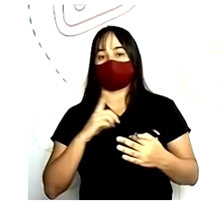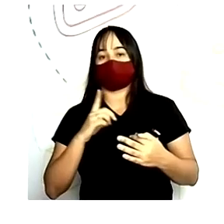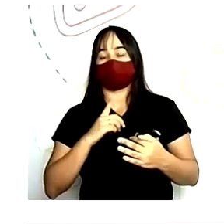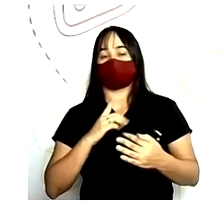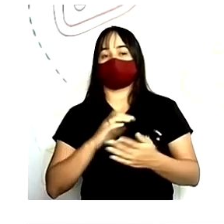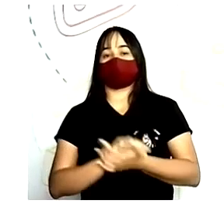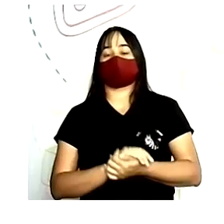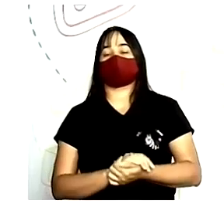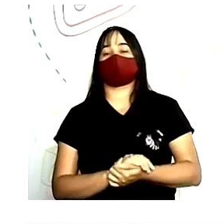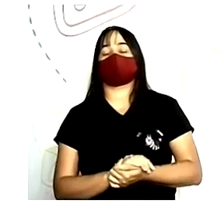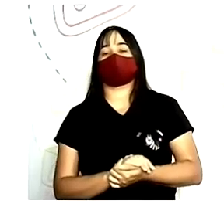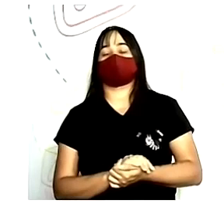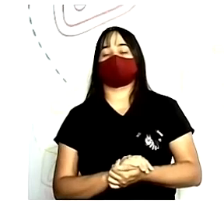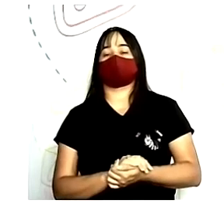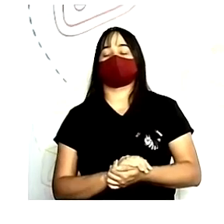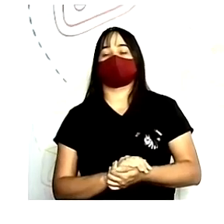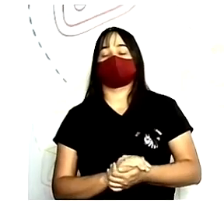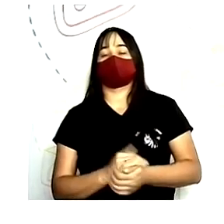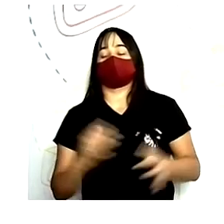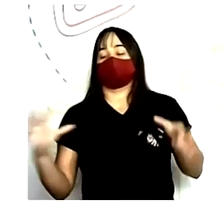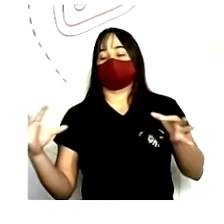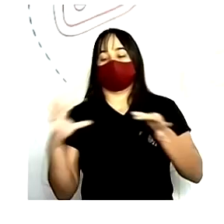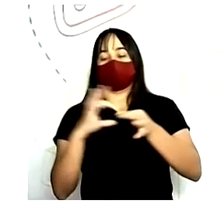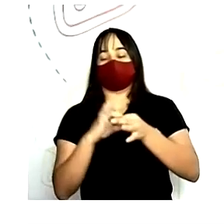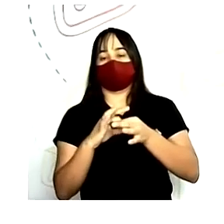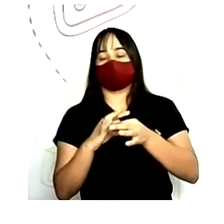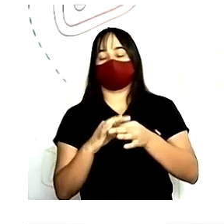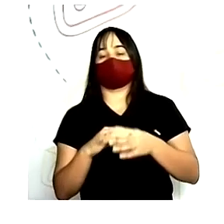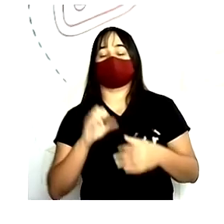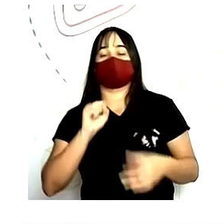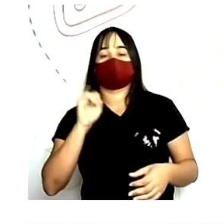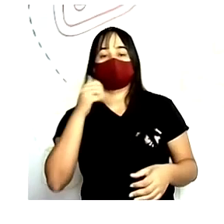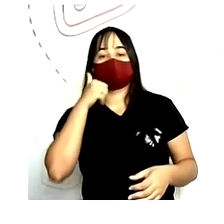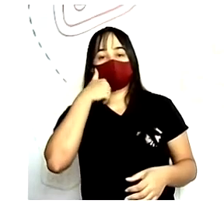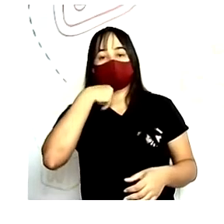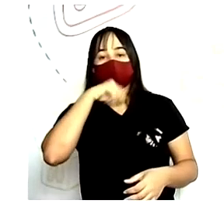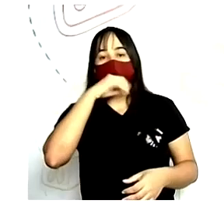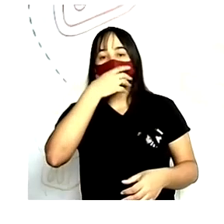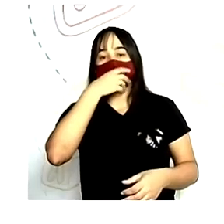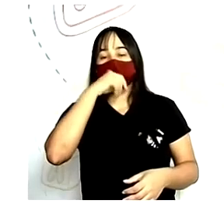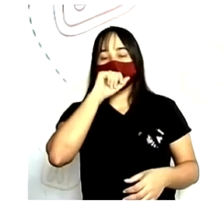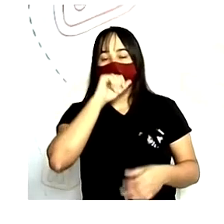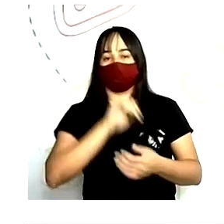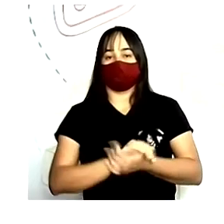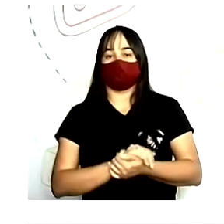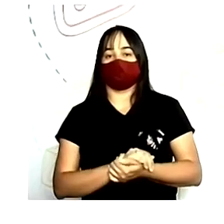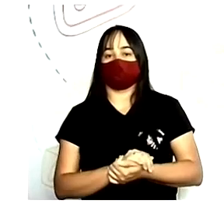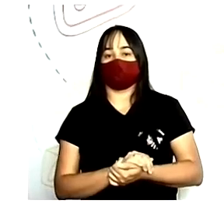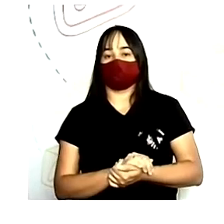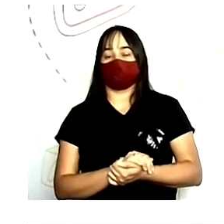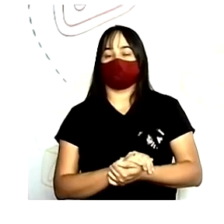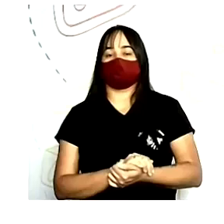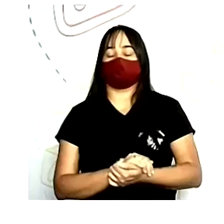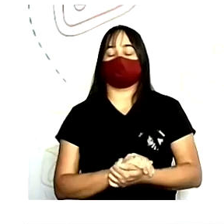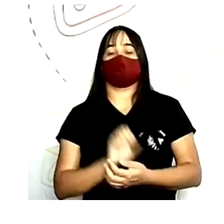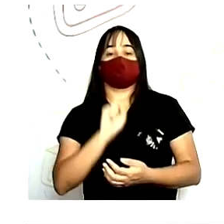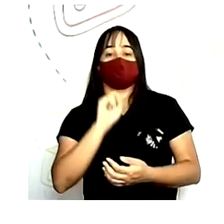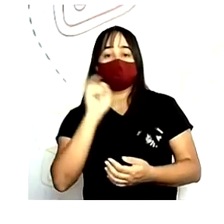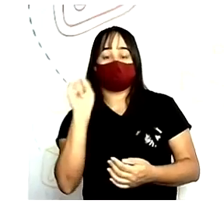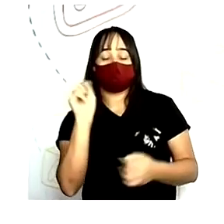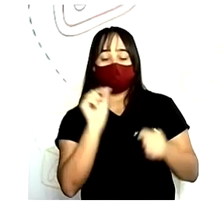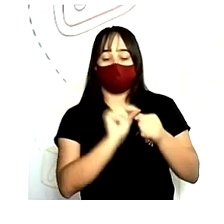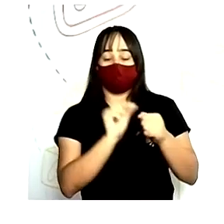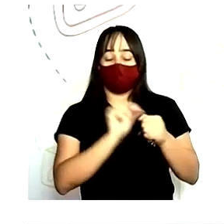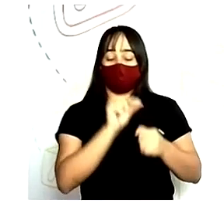sexual. Se os pais são daquele tipo que chega para o filho e fala, ó, você fazer tal coisa aqui, ó, vai ter essas consequências, pode